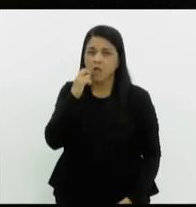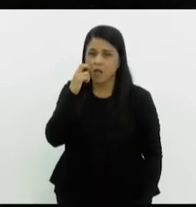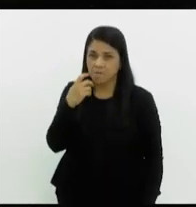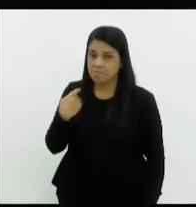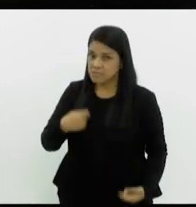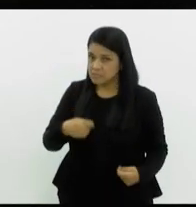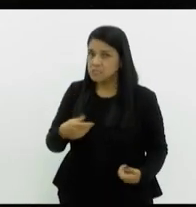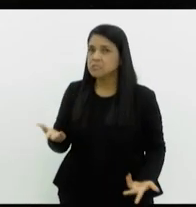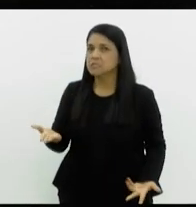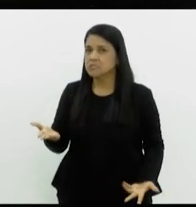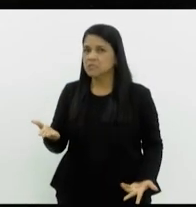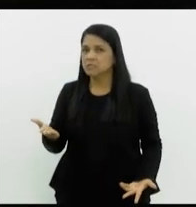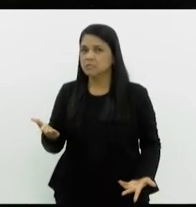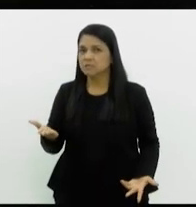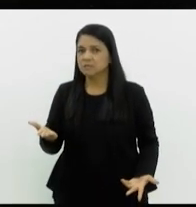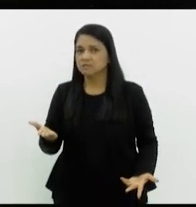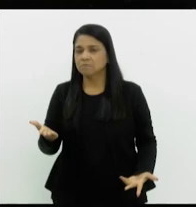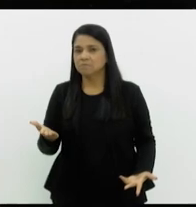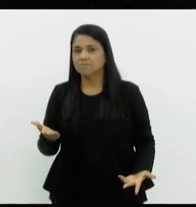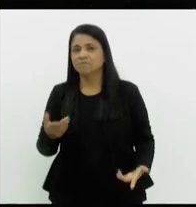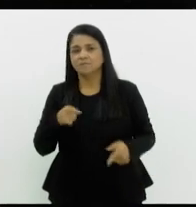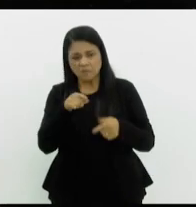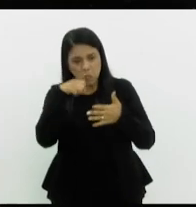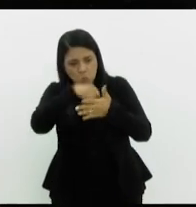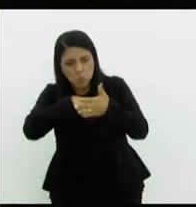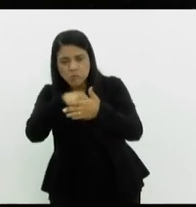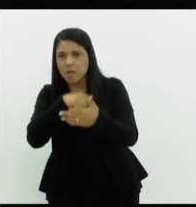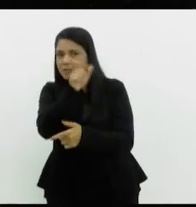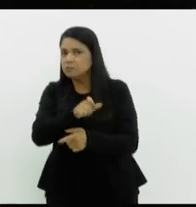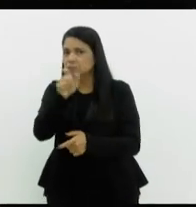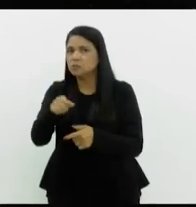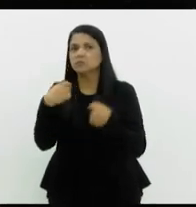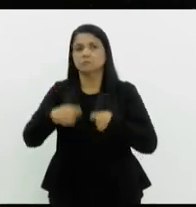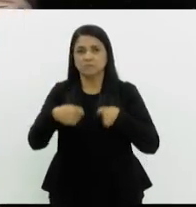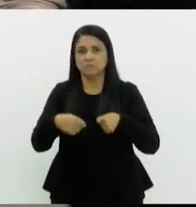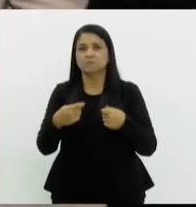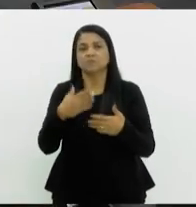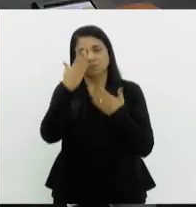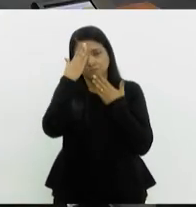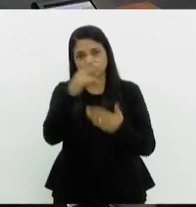ó, e lutar pelas pessoas que vocês tanto falam lutar. Obrigada, presidente.